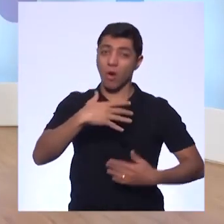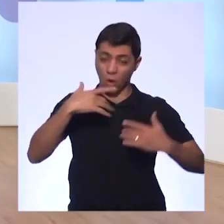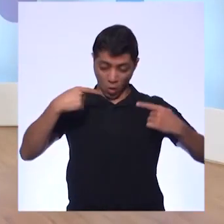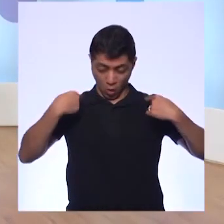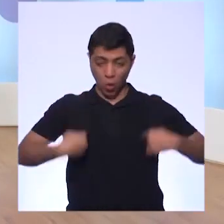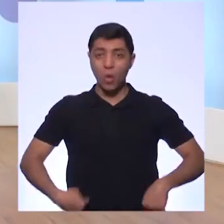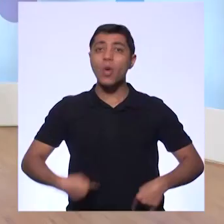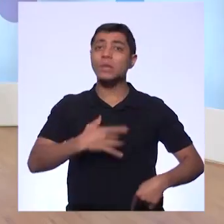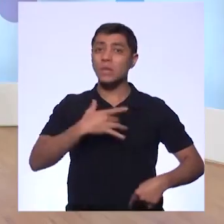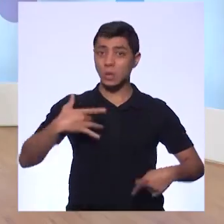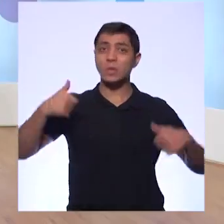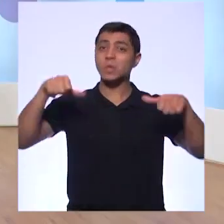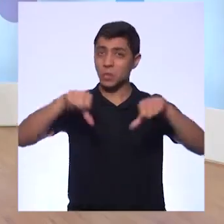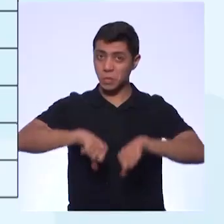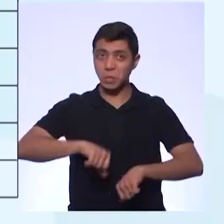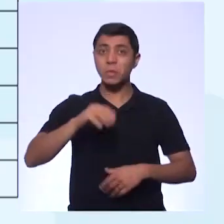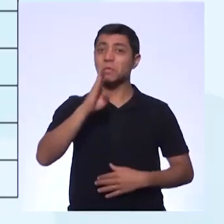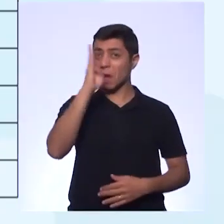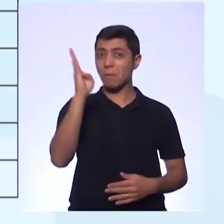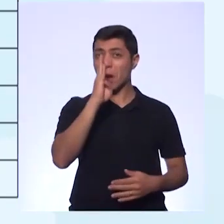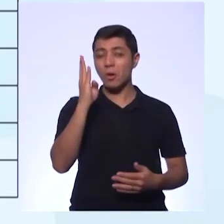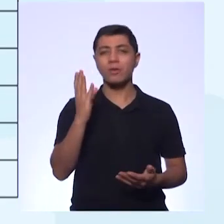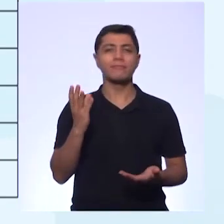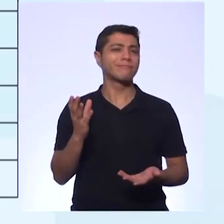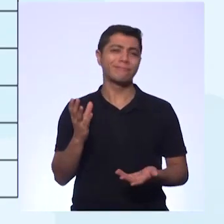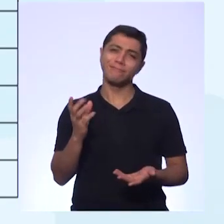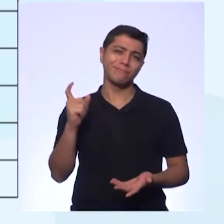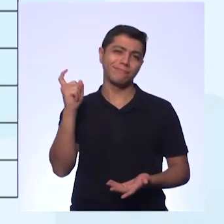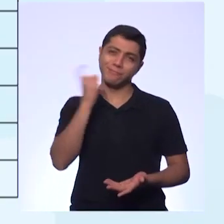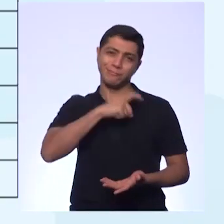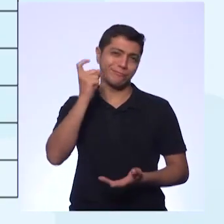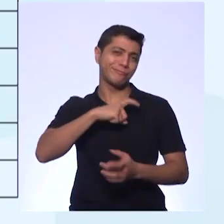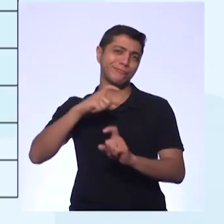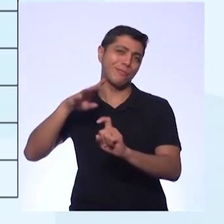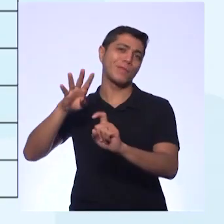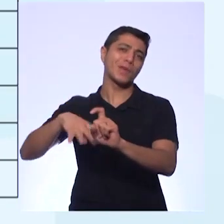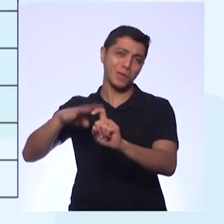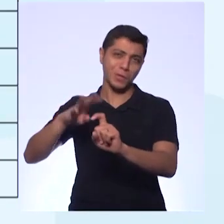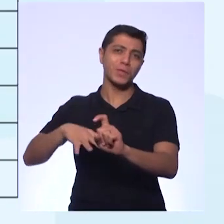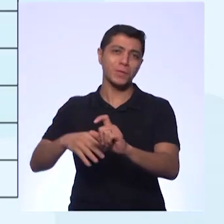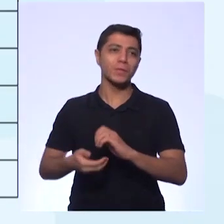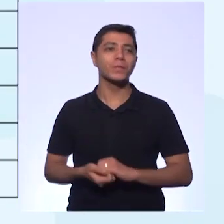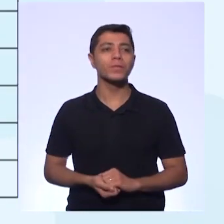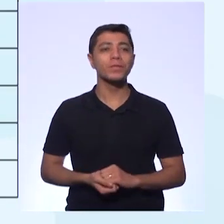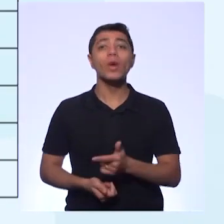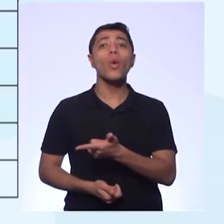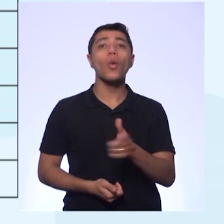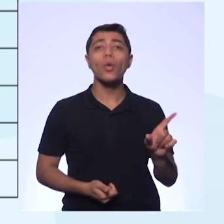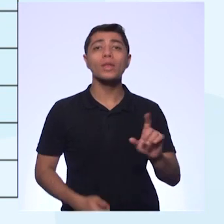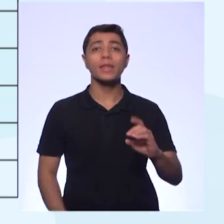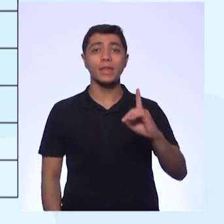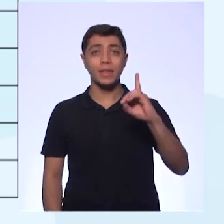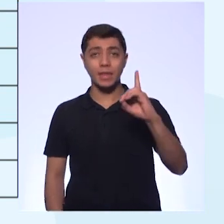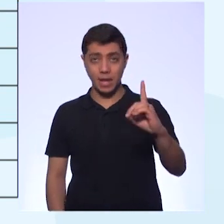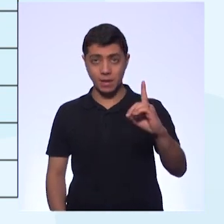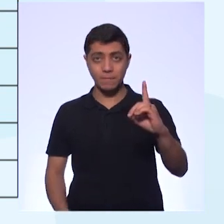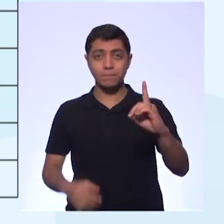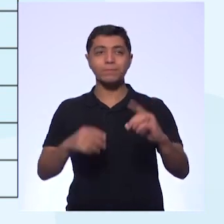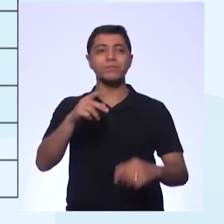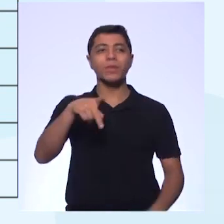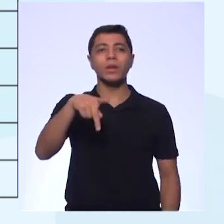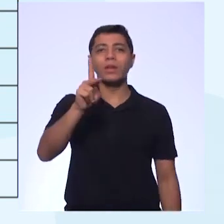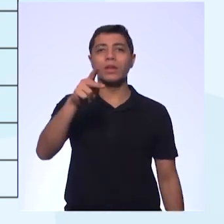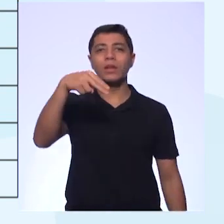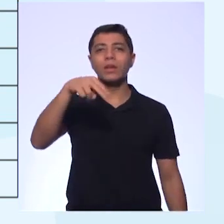myth? Né? E aí a gente tem a palavra knowledge, que é conhecimento, que a gente já viu. Se você tem... Qual é o contrário